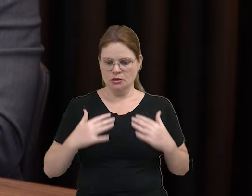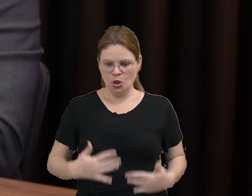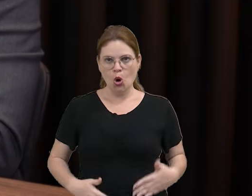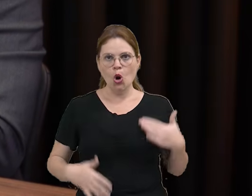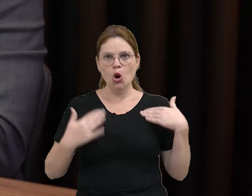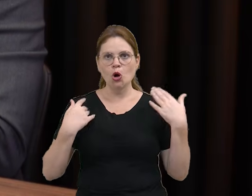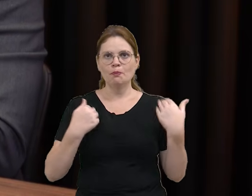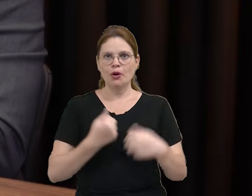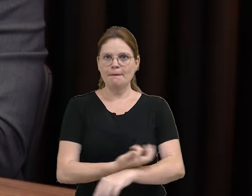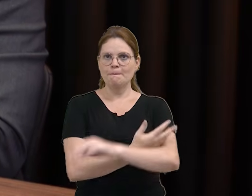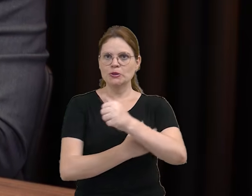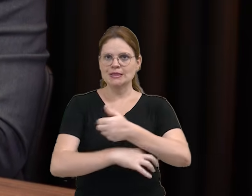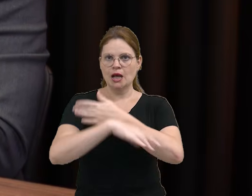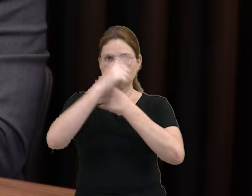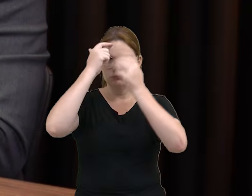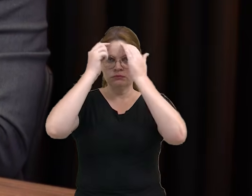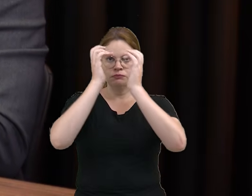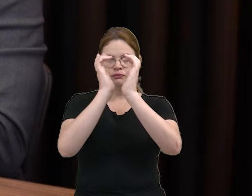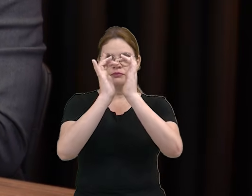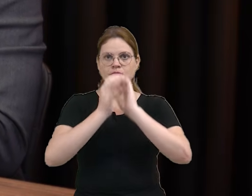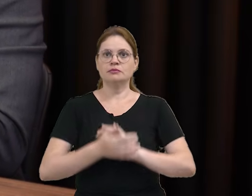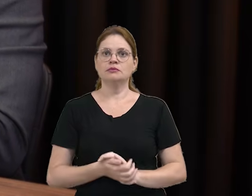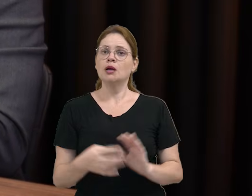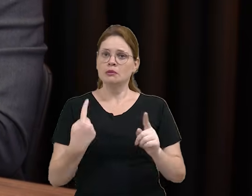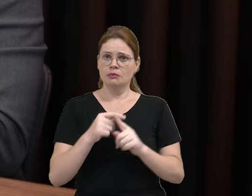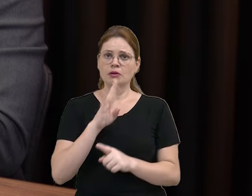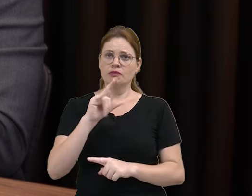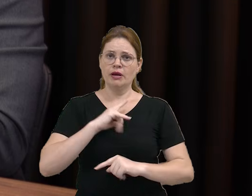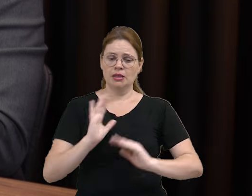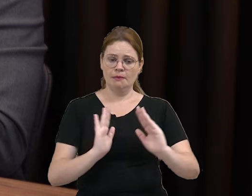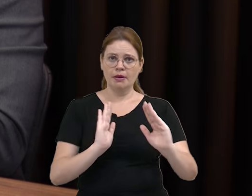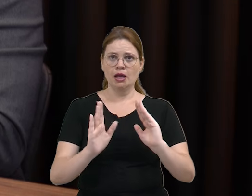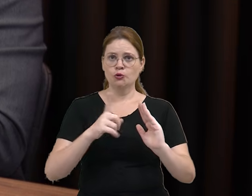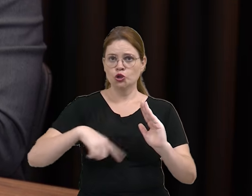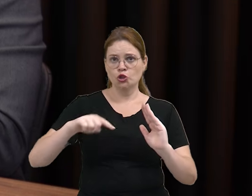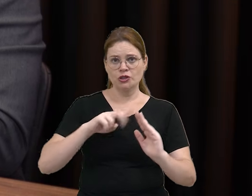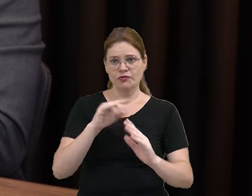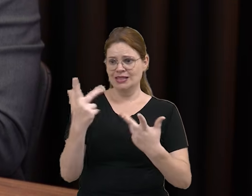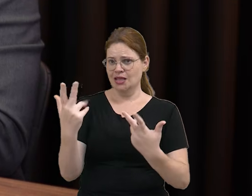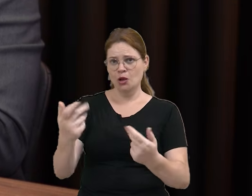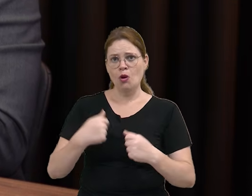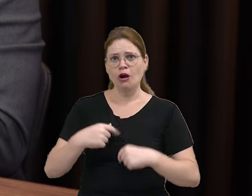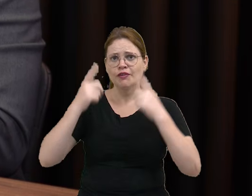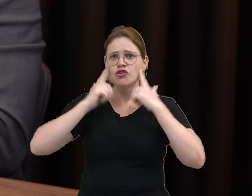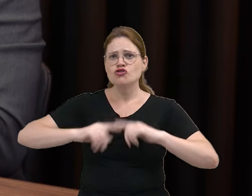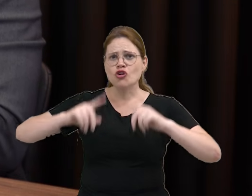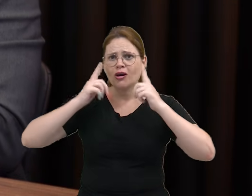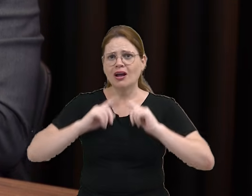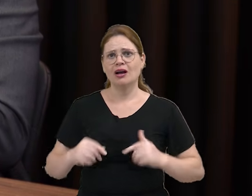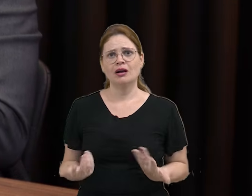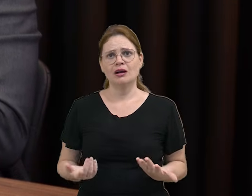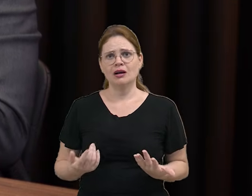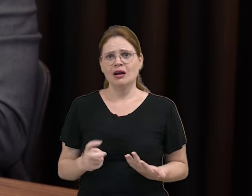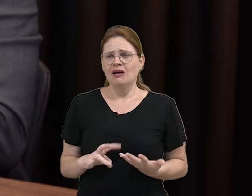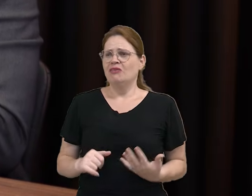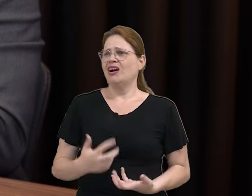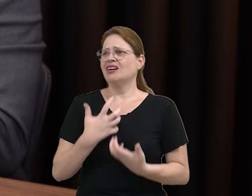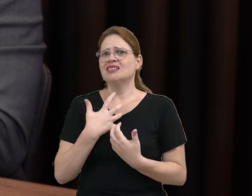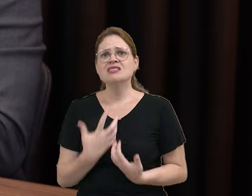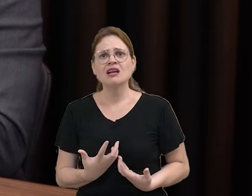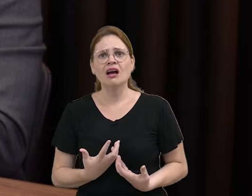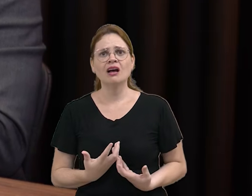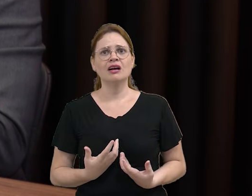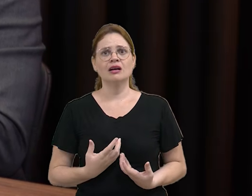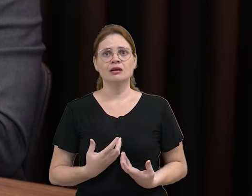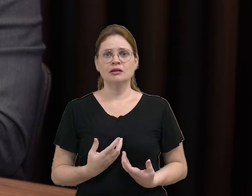estrutura. Há momentos que nós iremos para debaixo do zimbro. A palavra diz que Davi lutou tanto que ele